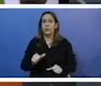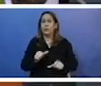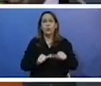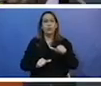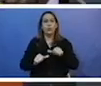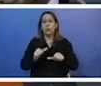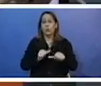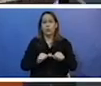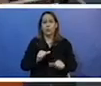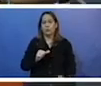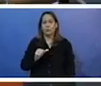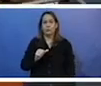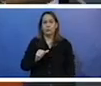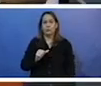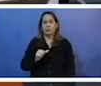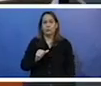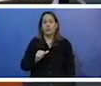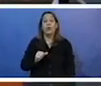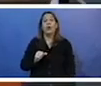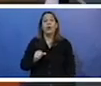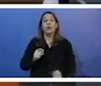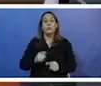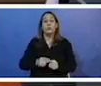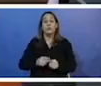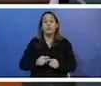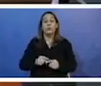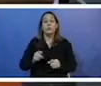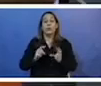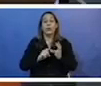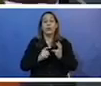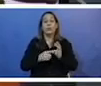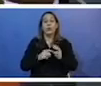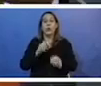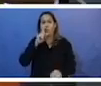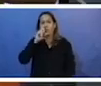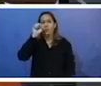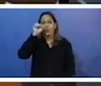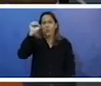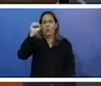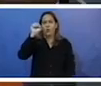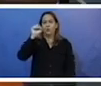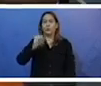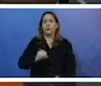troca, certo? Porque ela é a mais forte, então ela